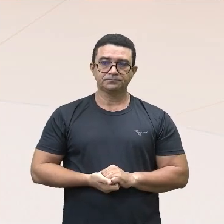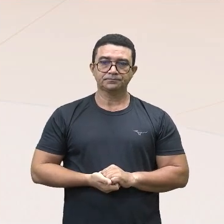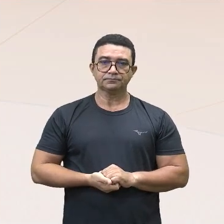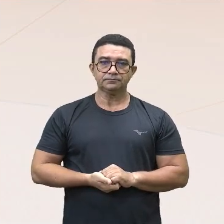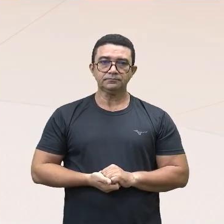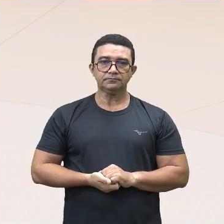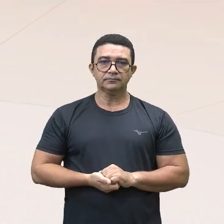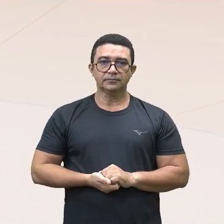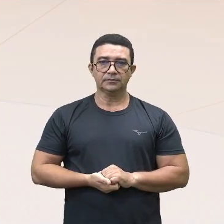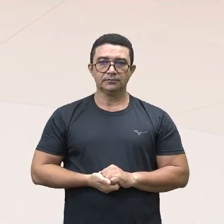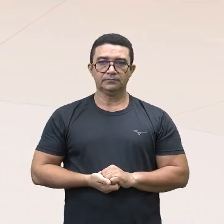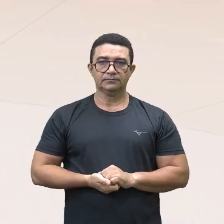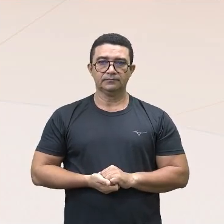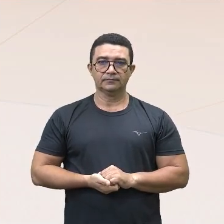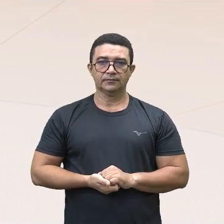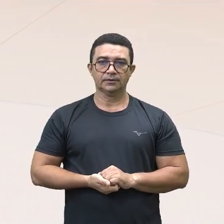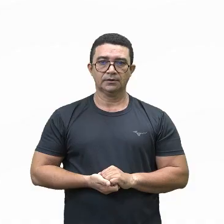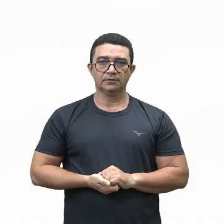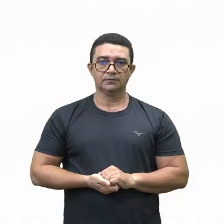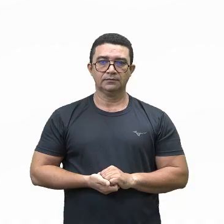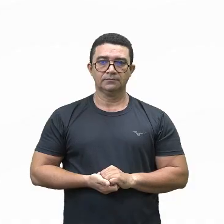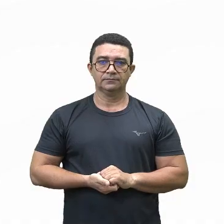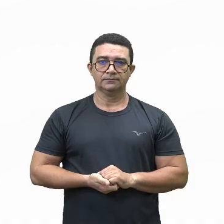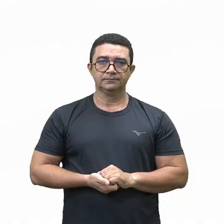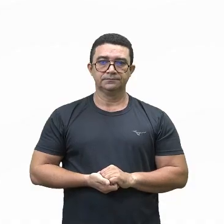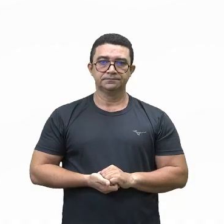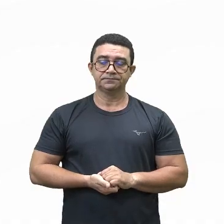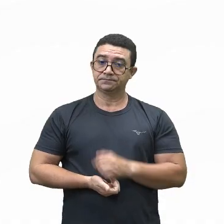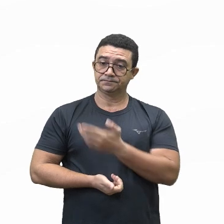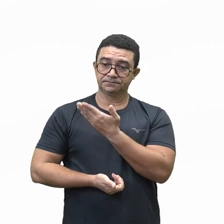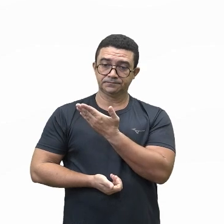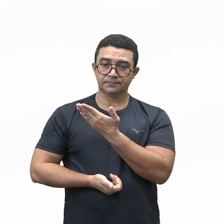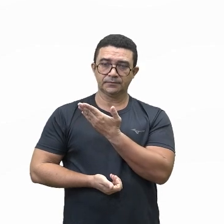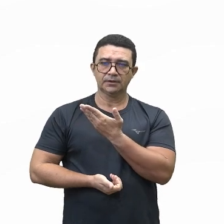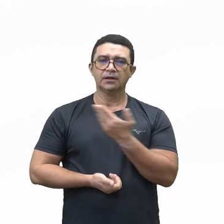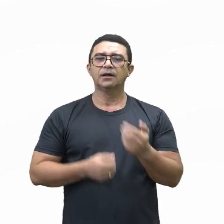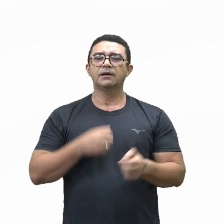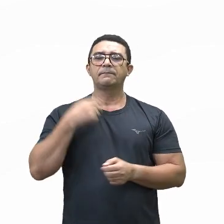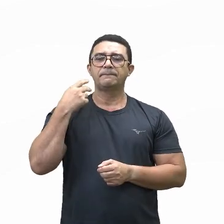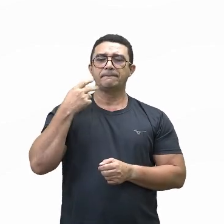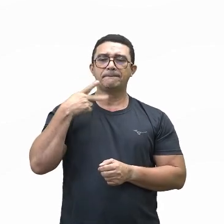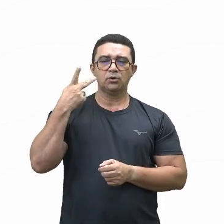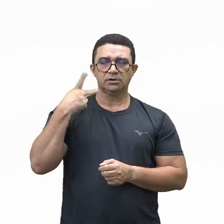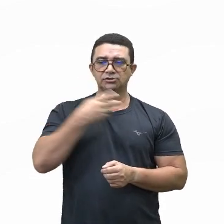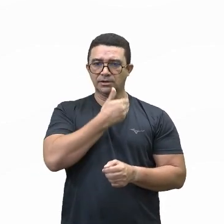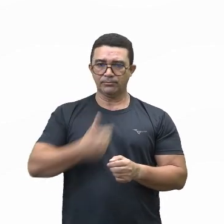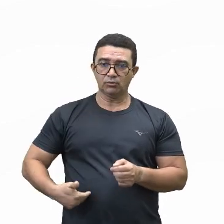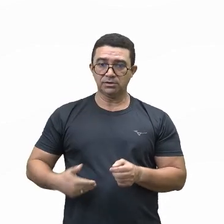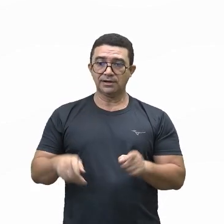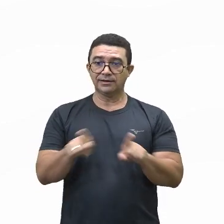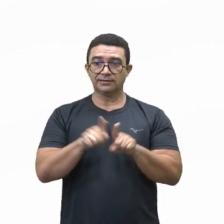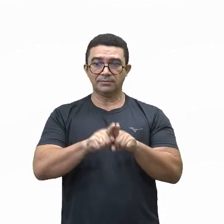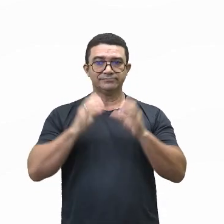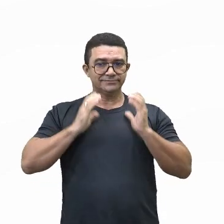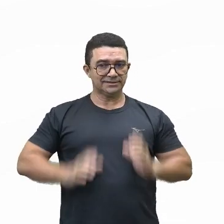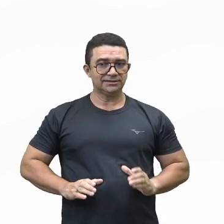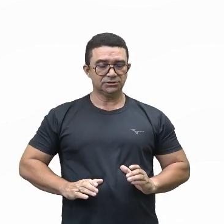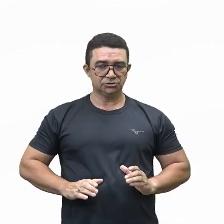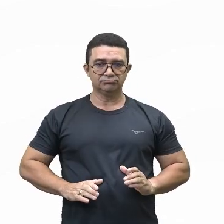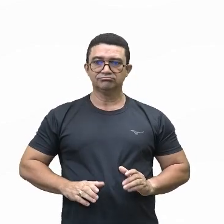Muito bem? Vamos então continuar. Vamos lá? Políticas públicas e cidadania. Tudo a ver,